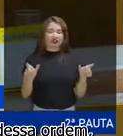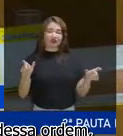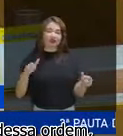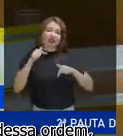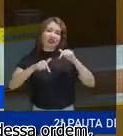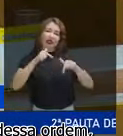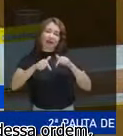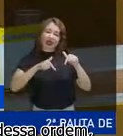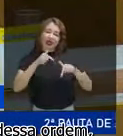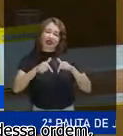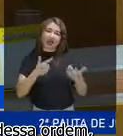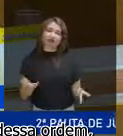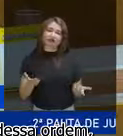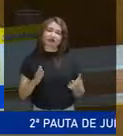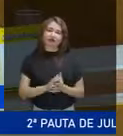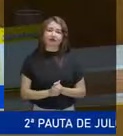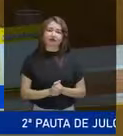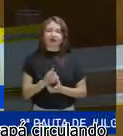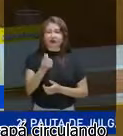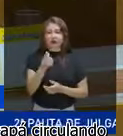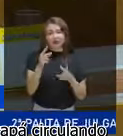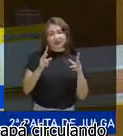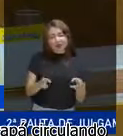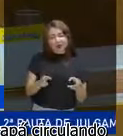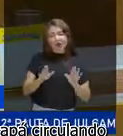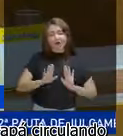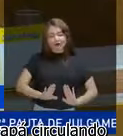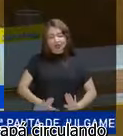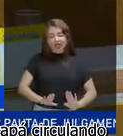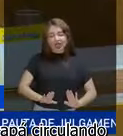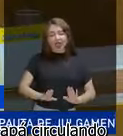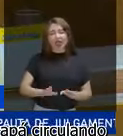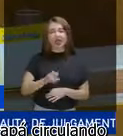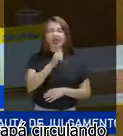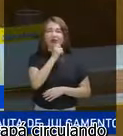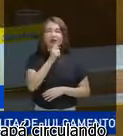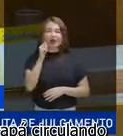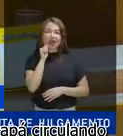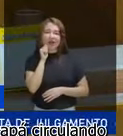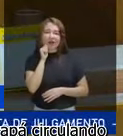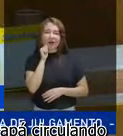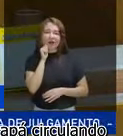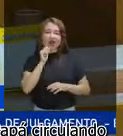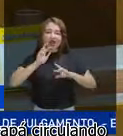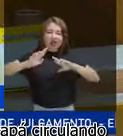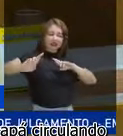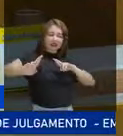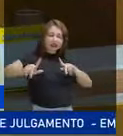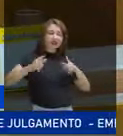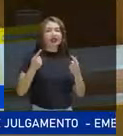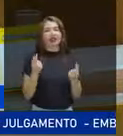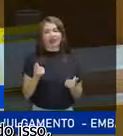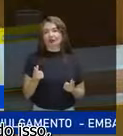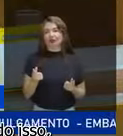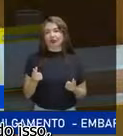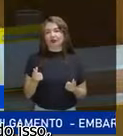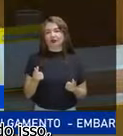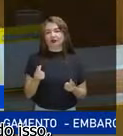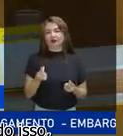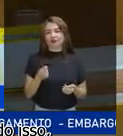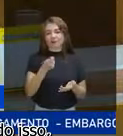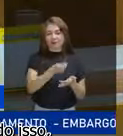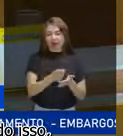né, ela não vai cobrar o mesmo preço se ela ficasse só em Macapá, circulando, né, de veículo. Então, na verdade, a gente